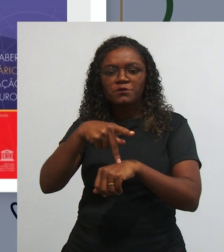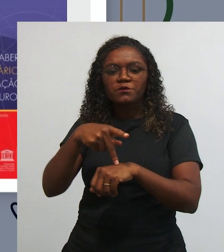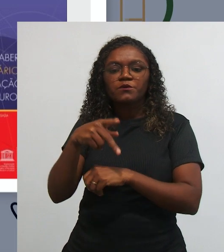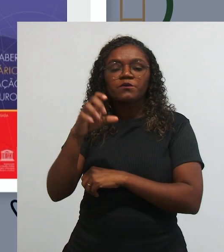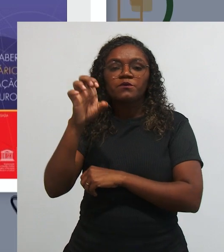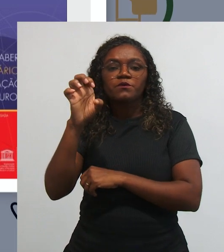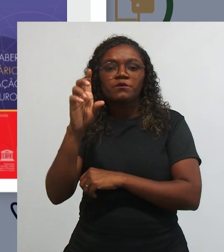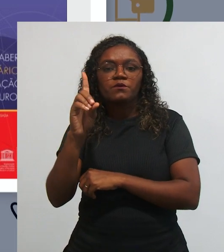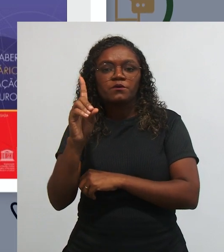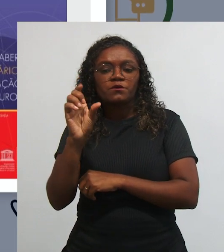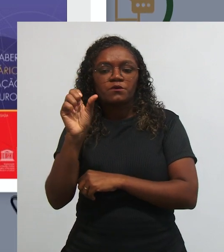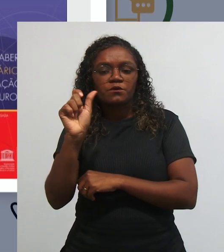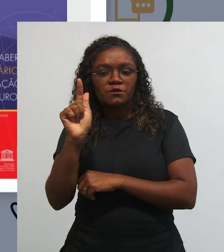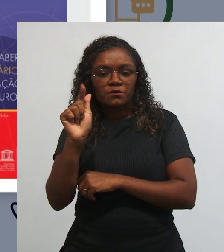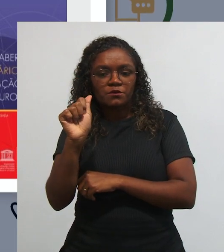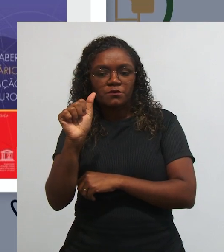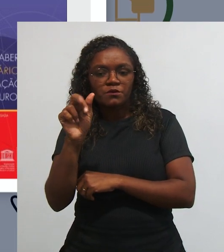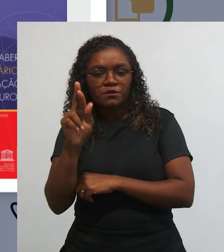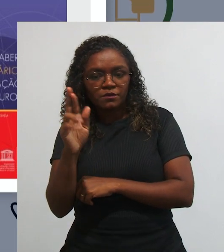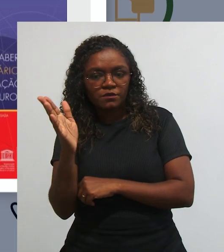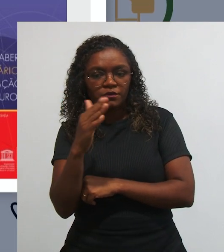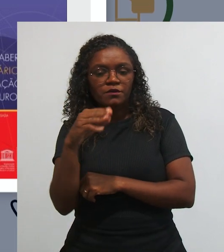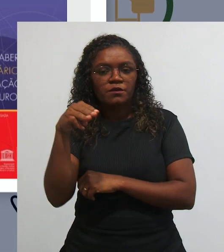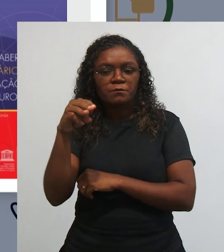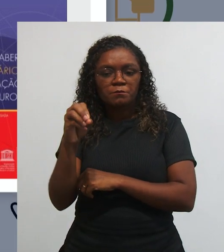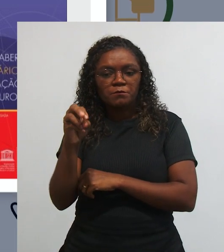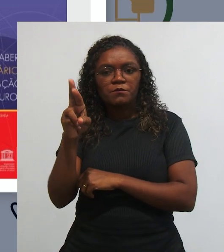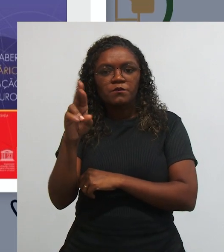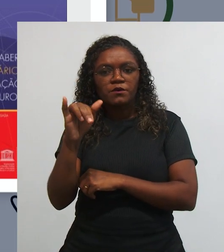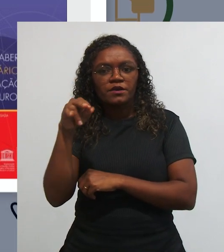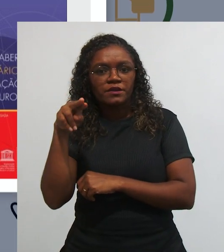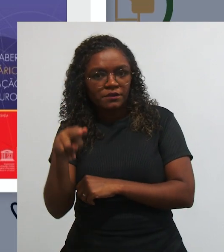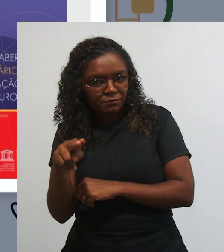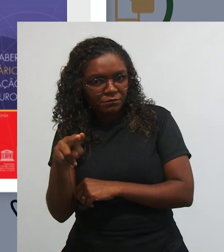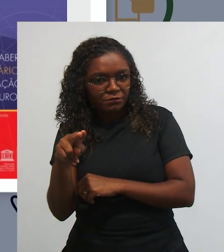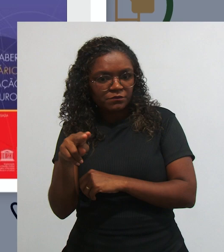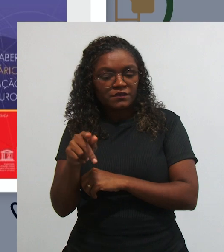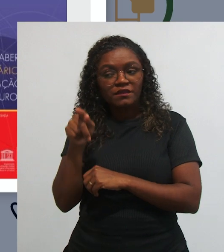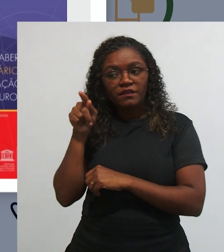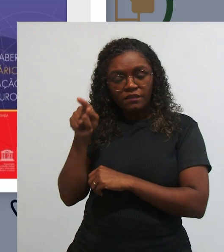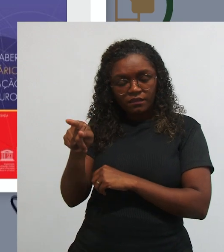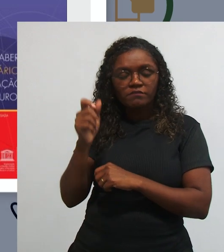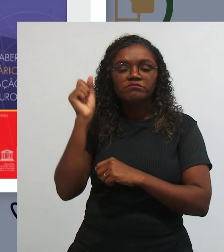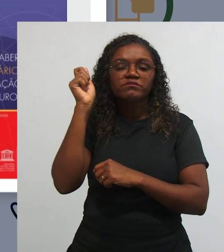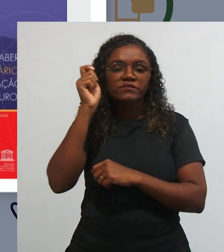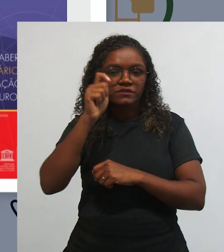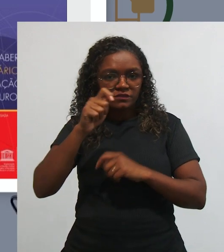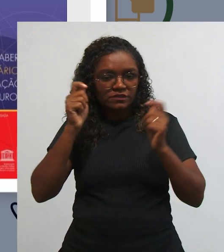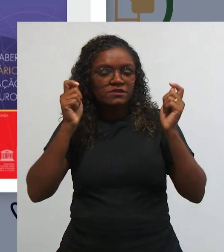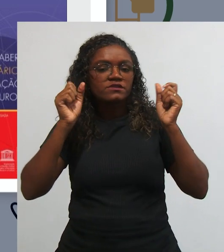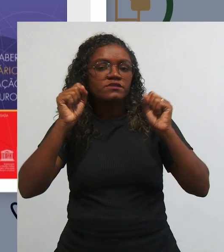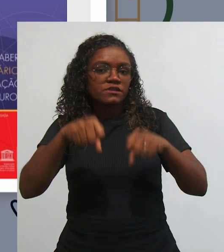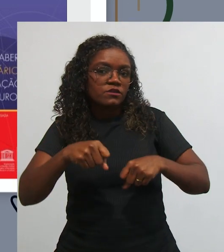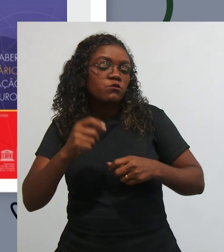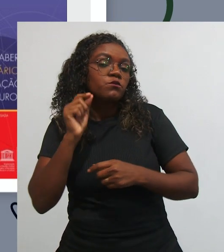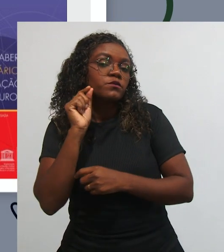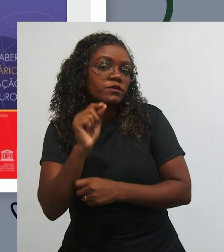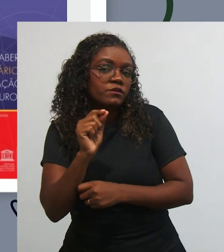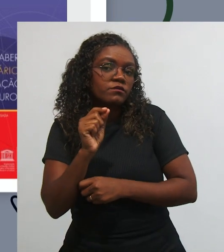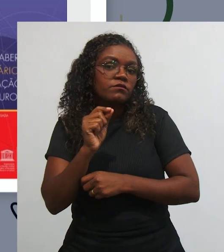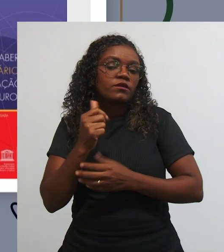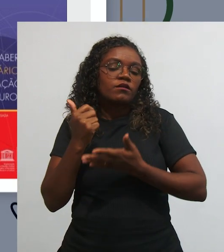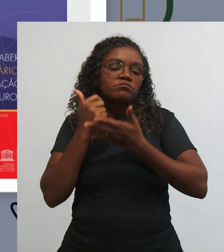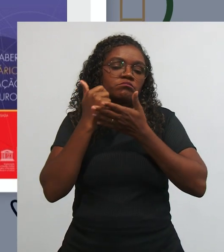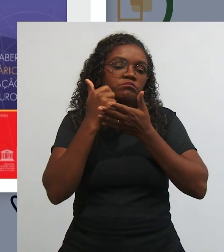Morin, lindinho, fofíssimo, ele trouxe aí contribuições significativas sobre